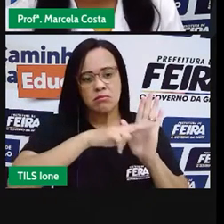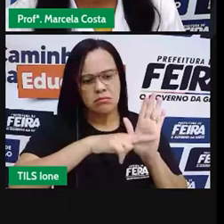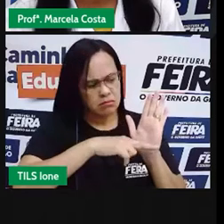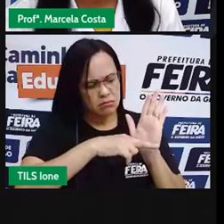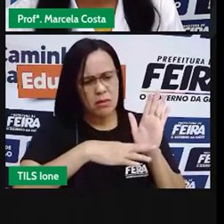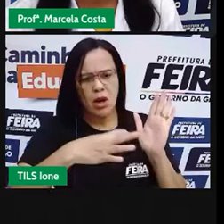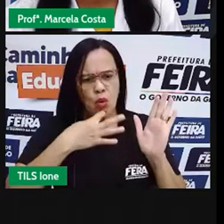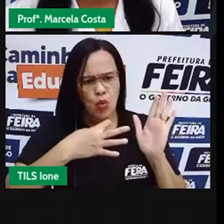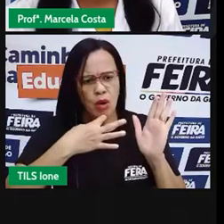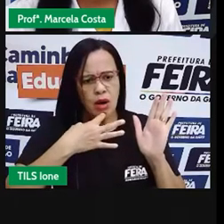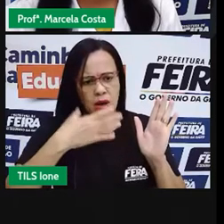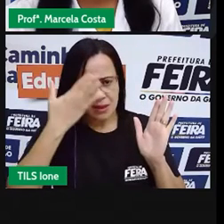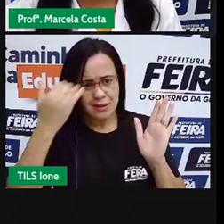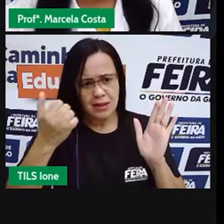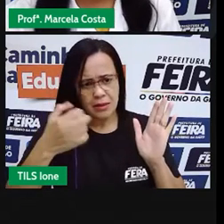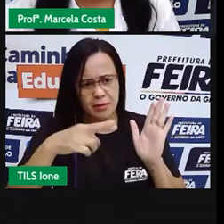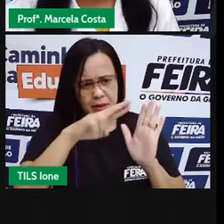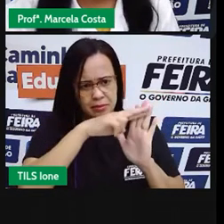é